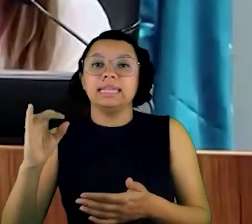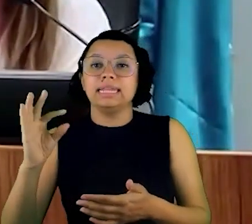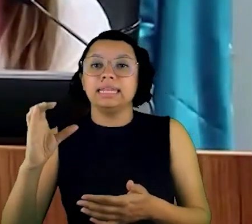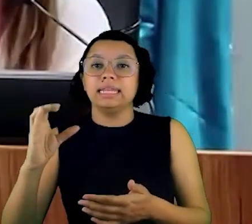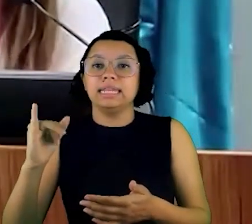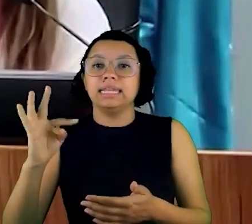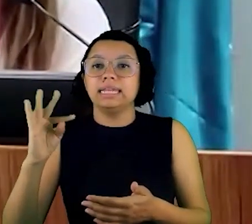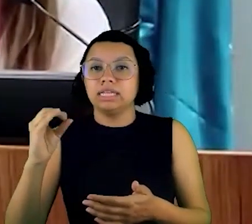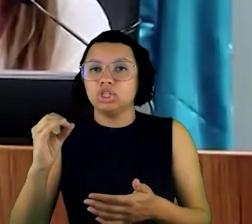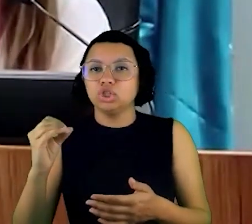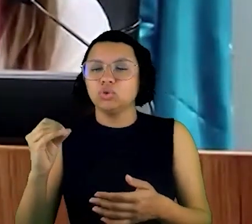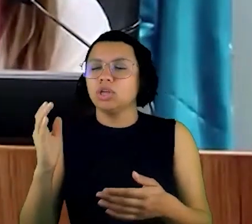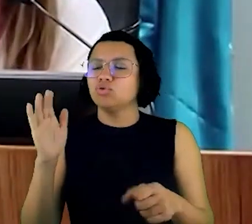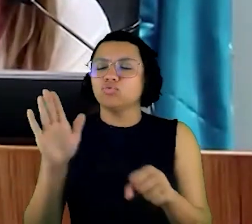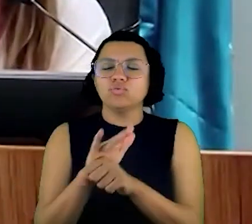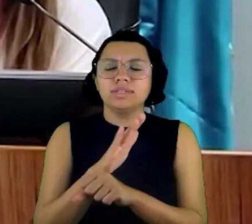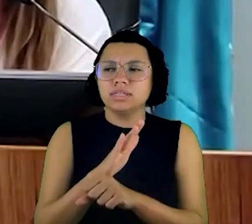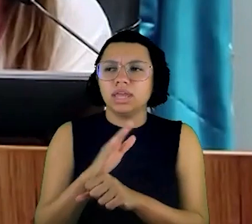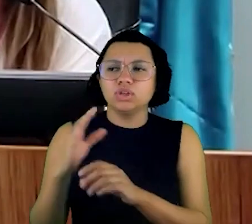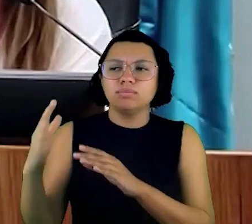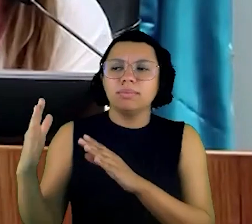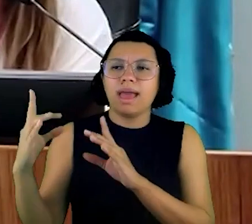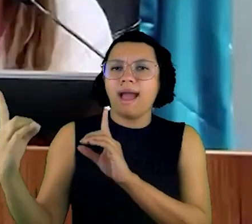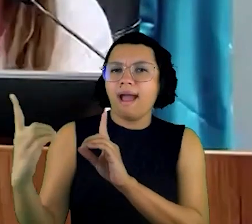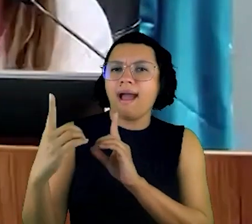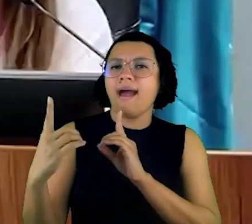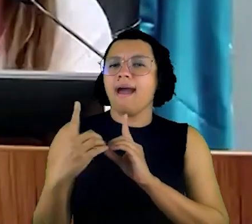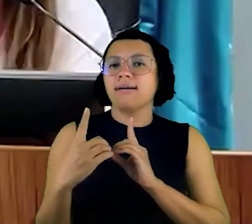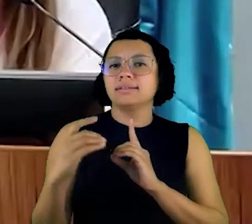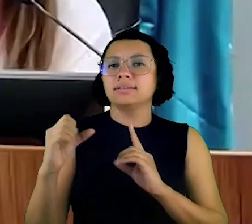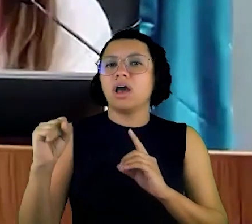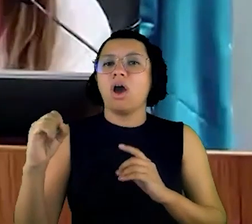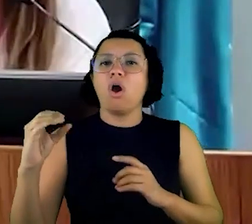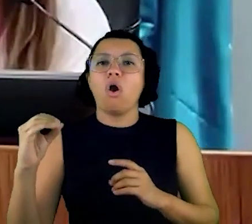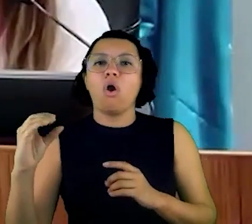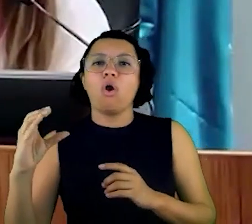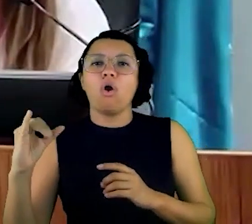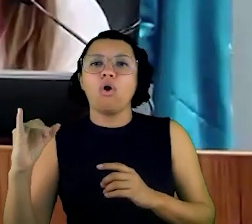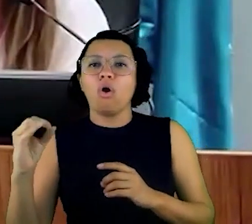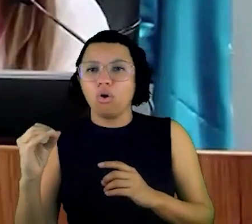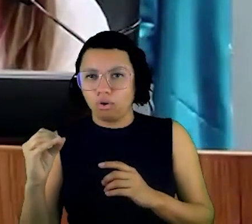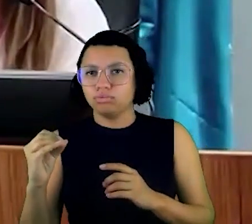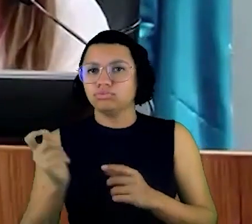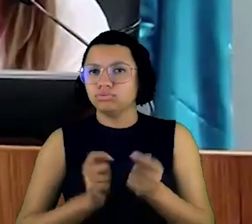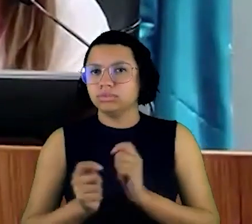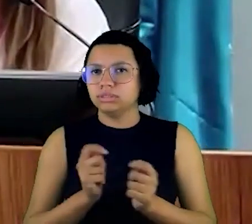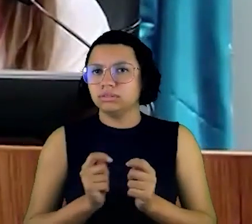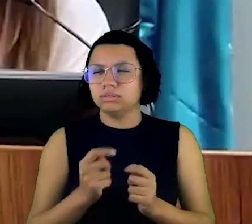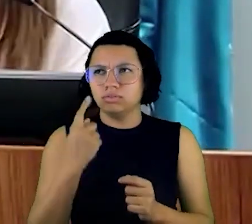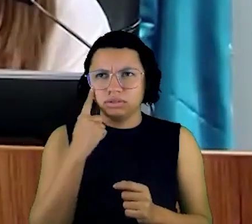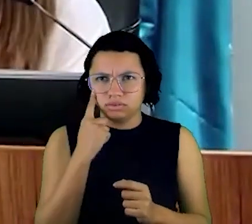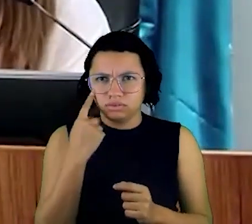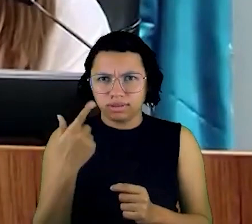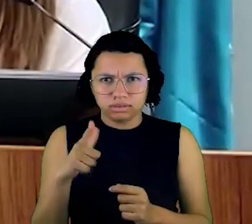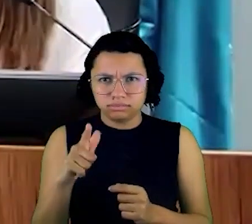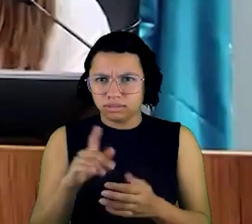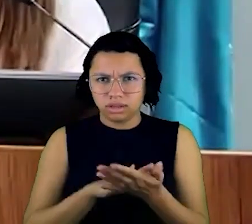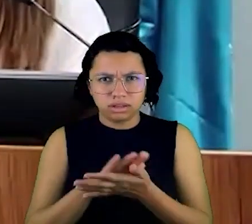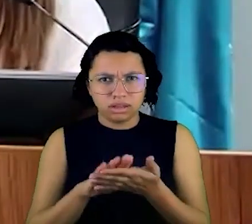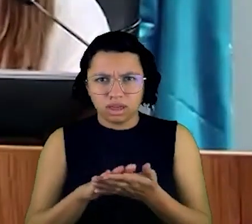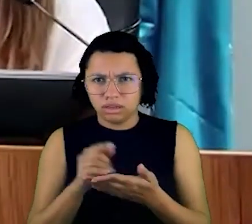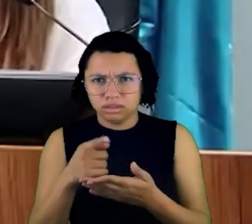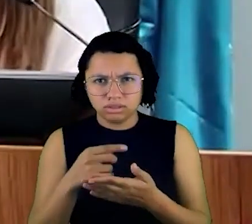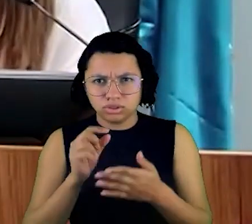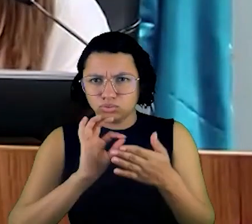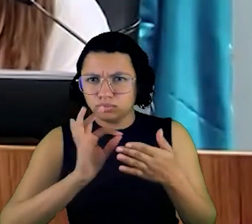da responsabilidade do sócio administrador? Se a gente for ver bem, não tem nada disso escrito no artigo